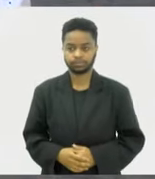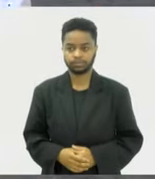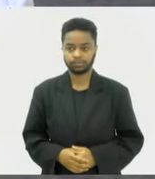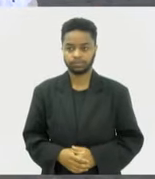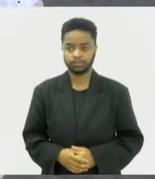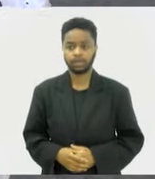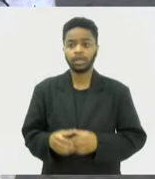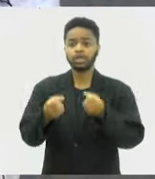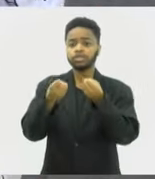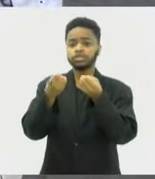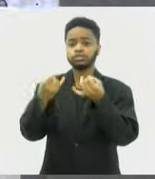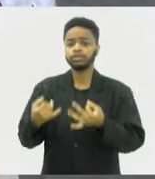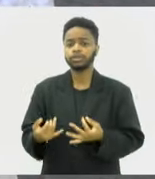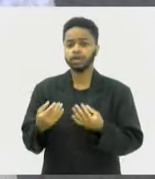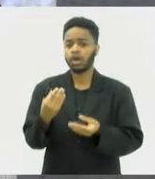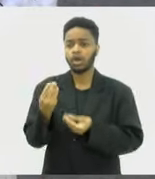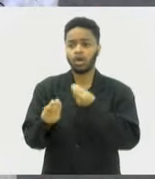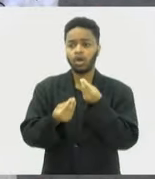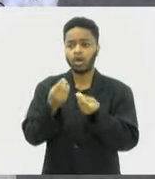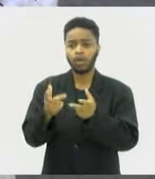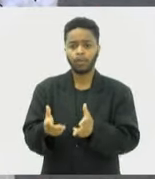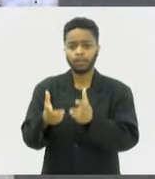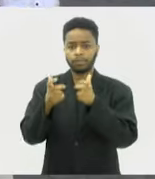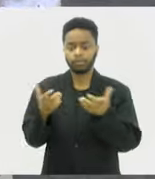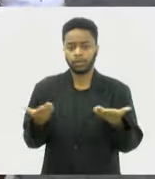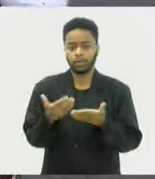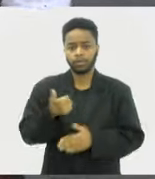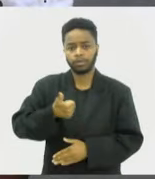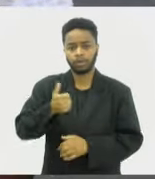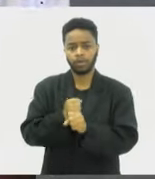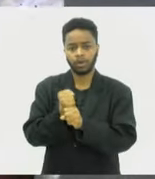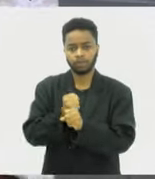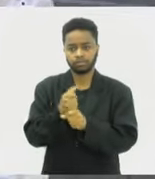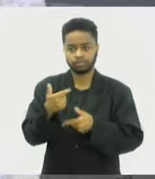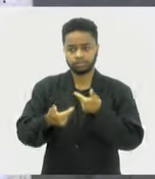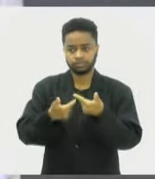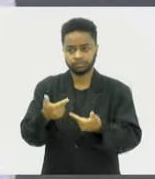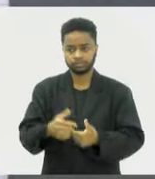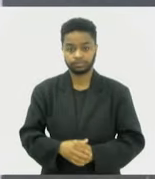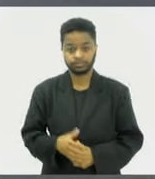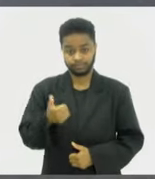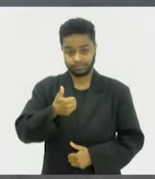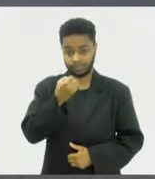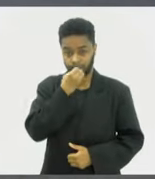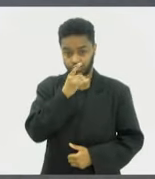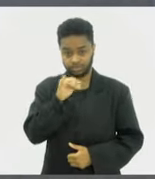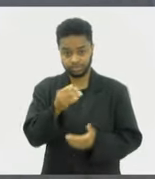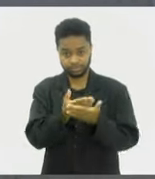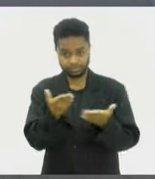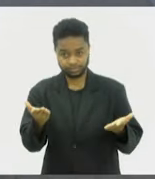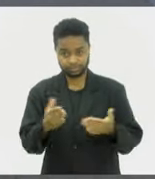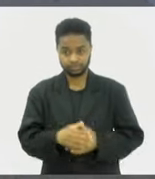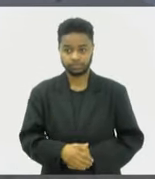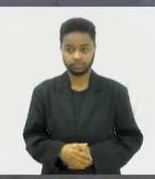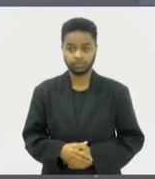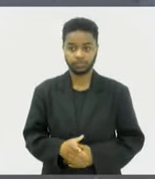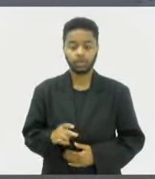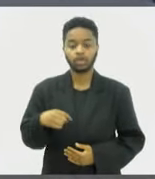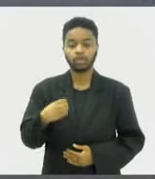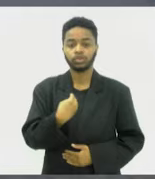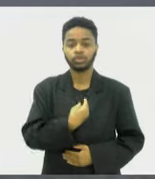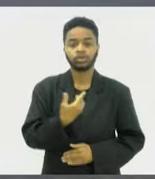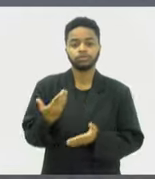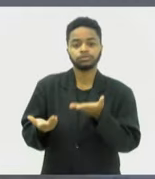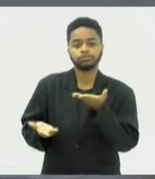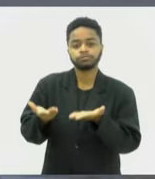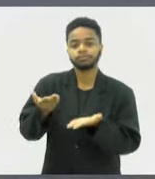gente qual o balanço que você faz desse primeiro ano de trabalho. Primeiramente, bom dia. Eu diria que o nosso balanço